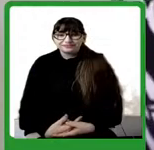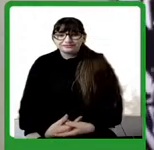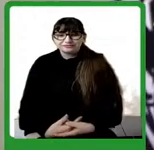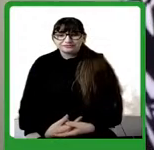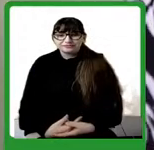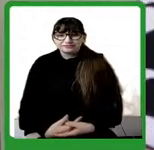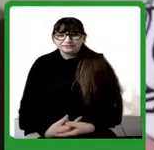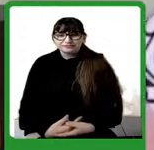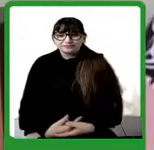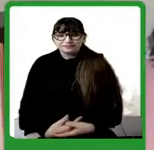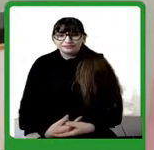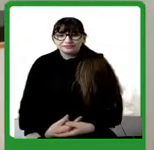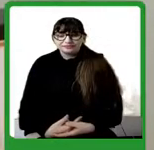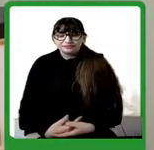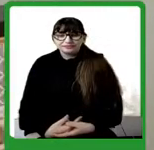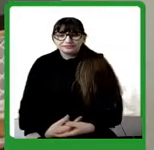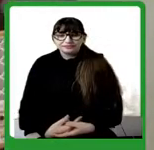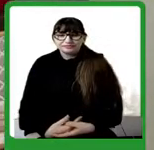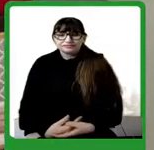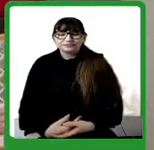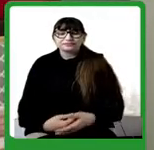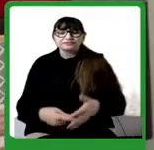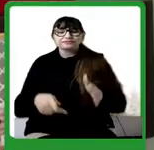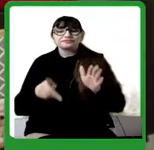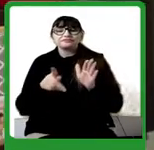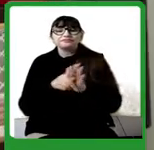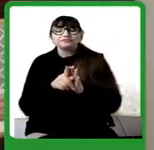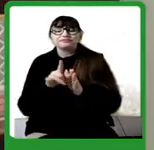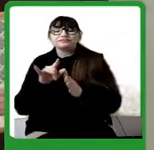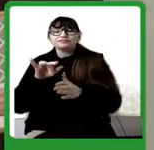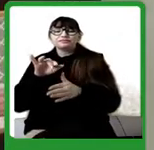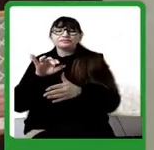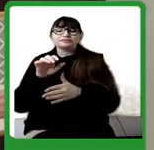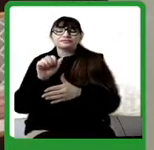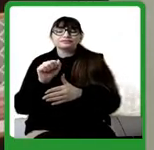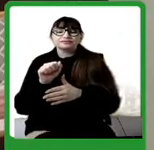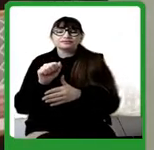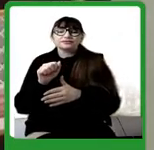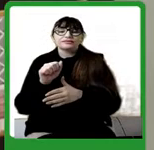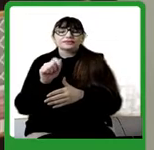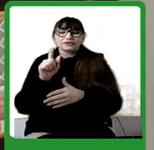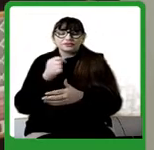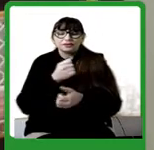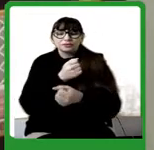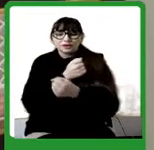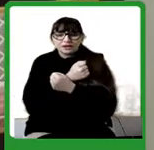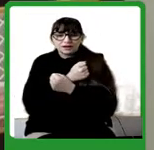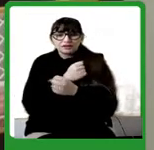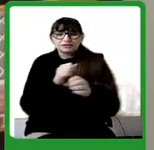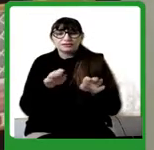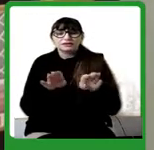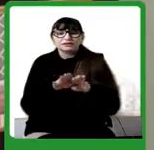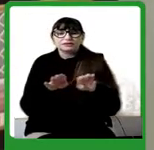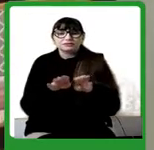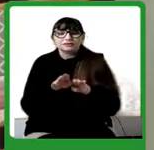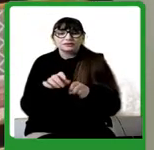Farol de Santa Marta. Ladir Karlinski de Farroupilha, jogando sul. Abraço, querida. Dona Maria,